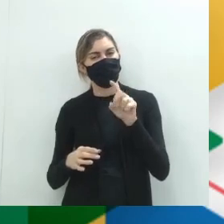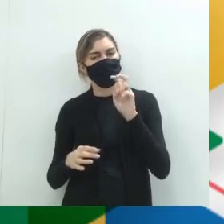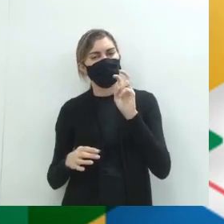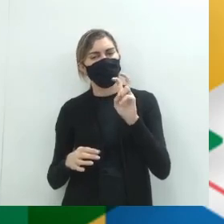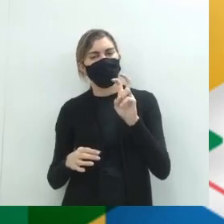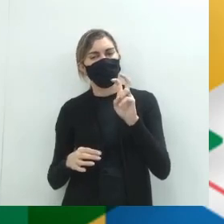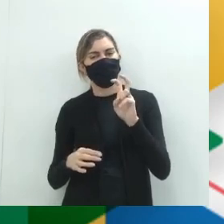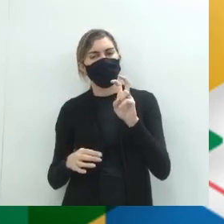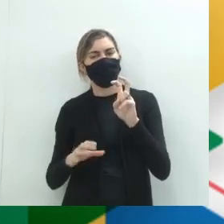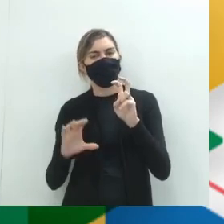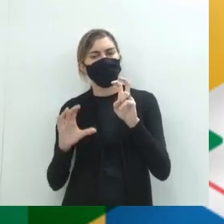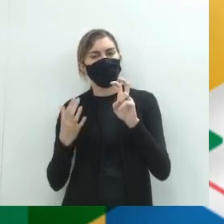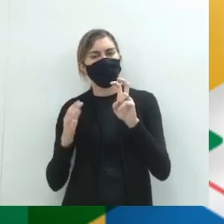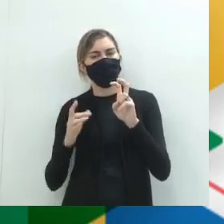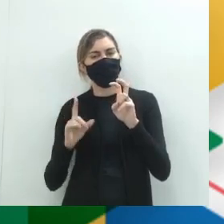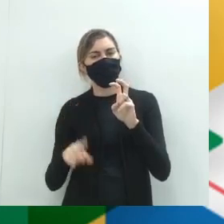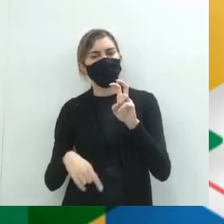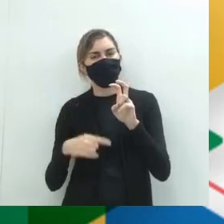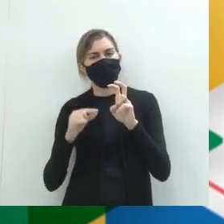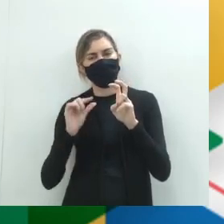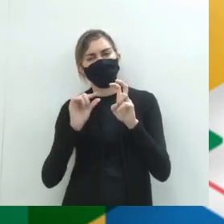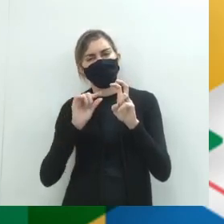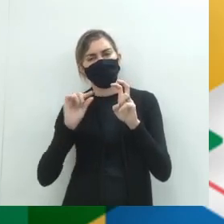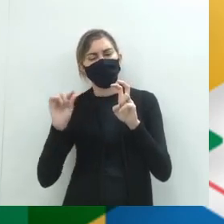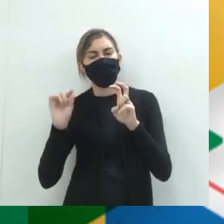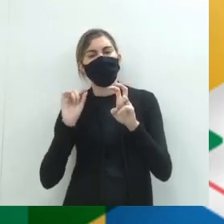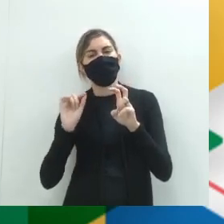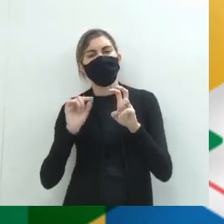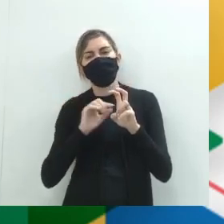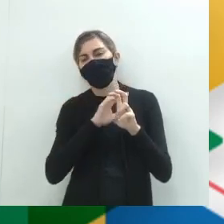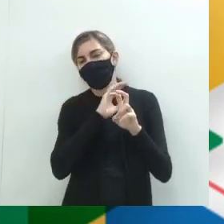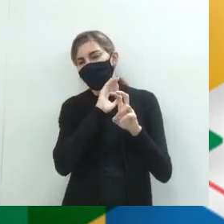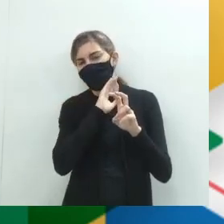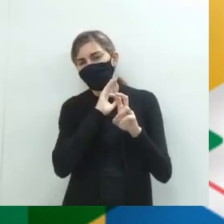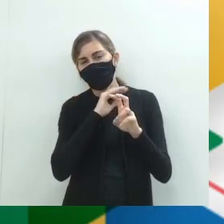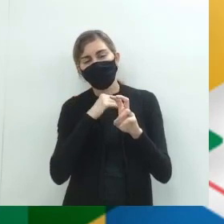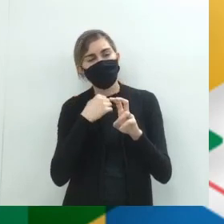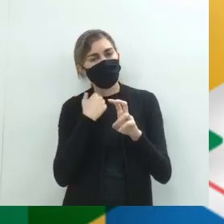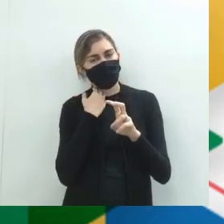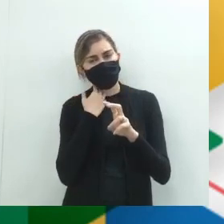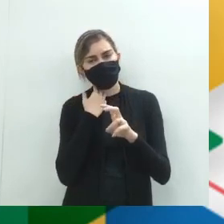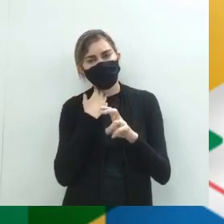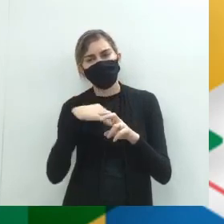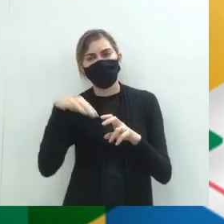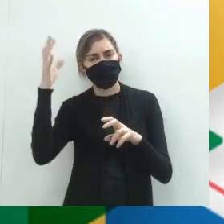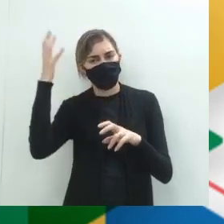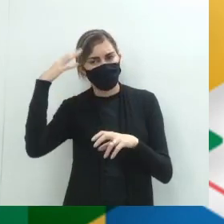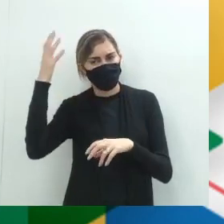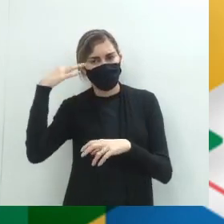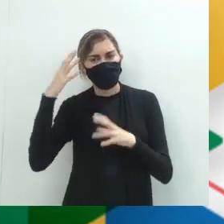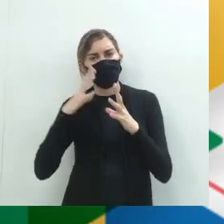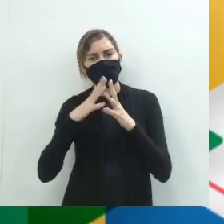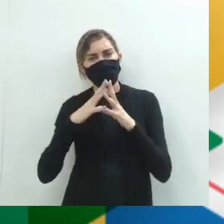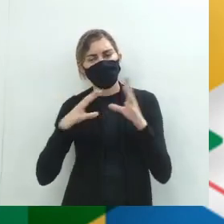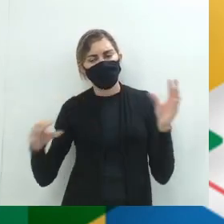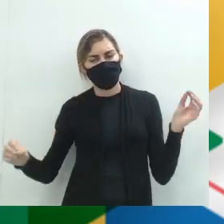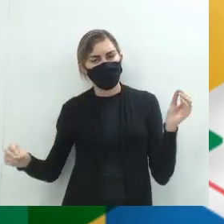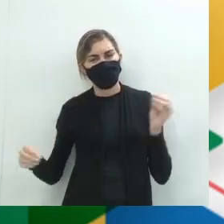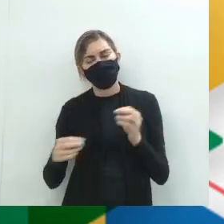38,5 graus Celsius é uma pontinha de quê? Febre. Vai tomar banho que isso aí vai passar.